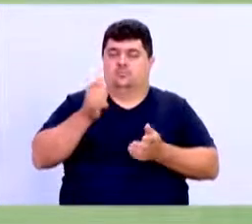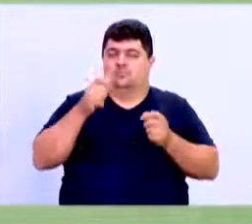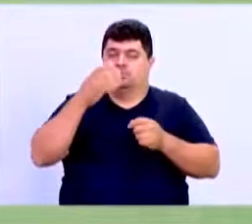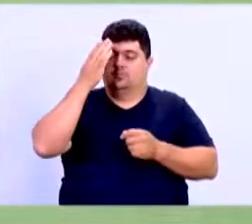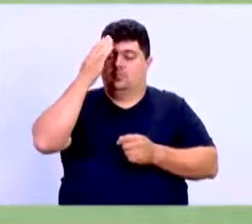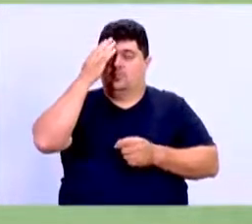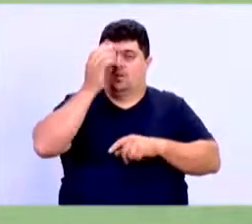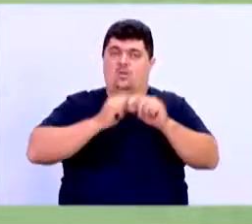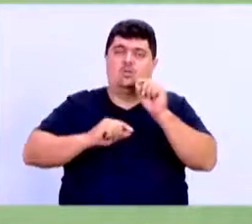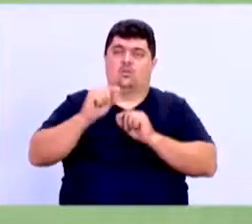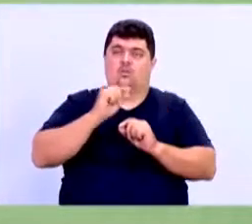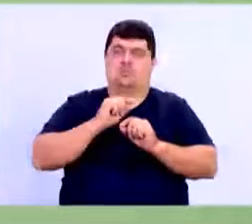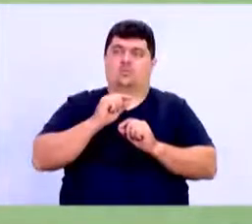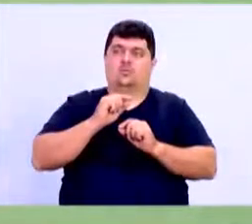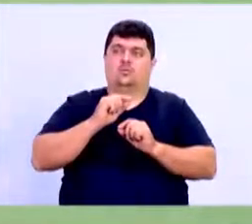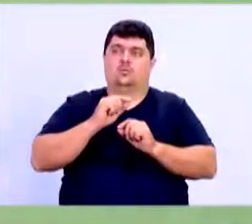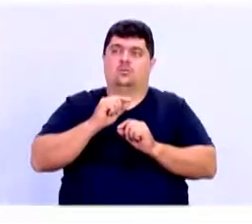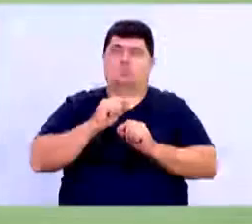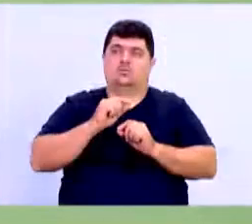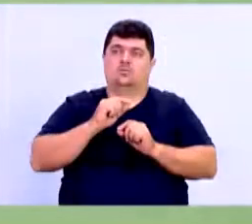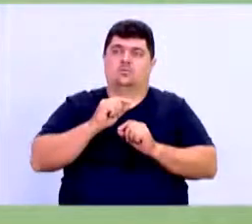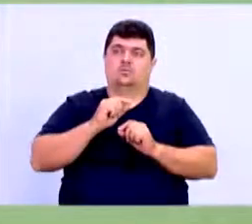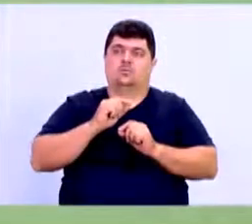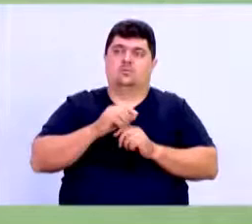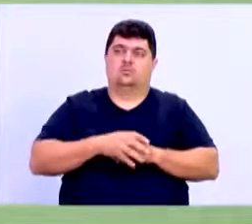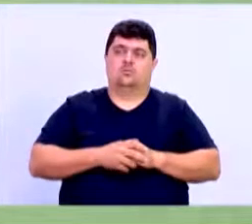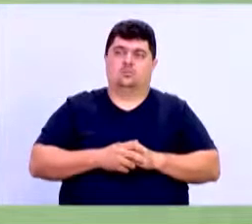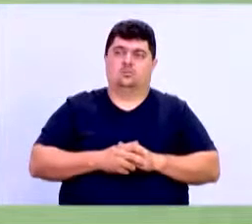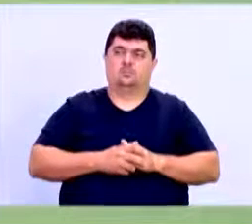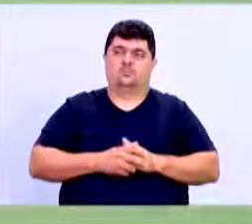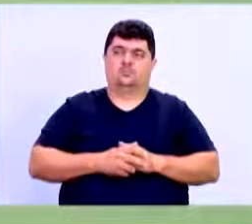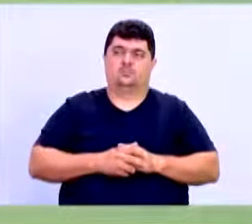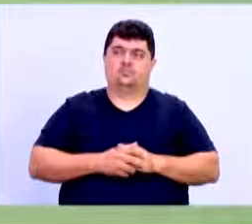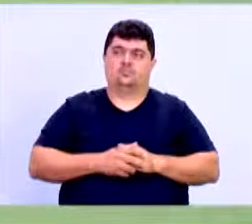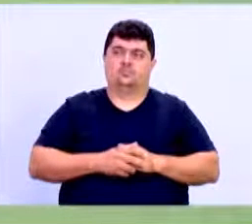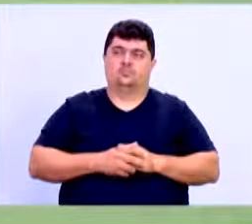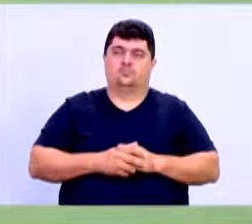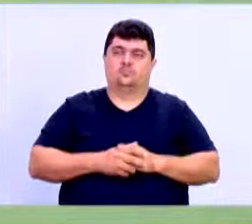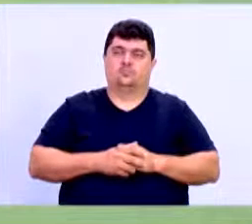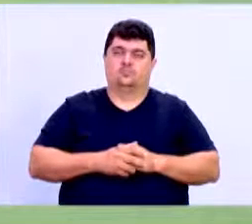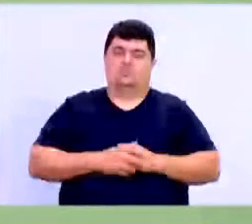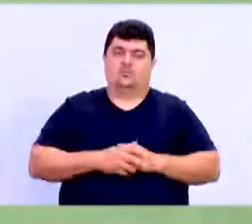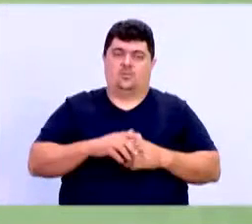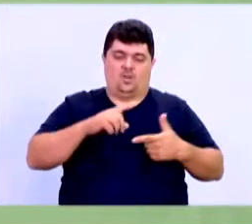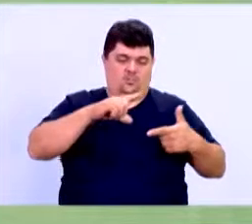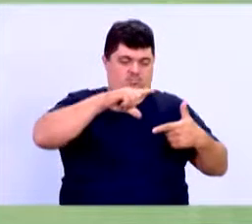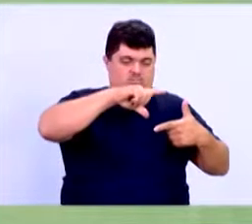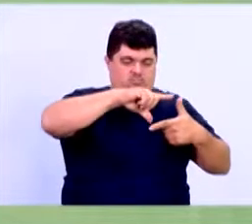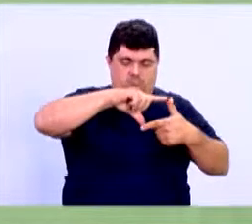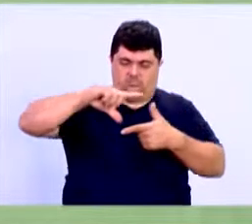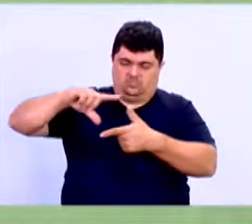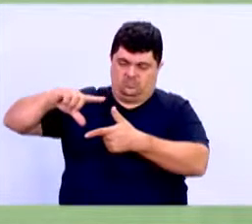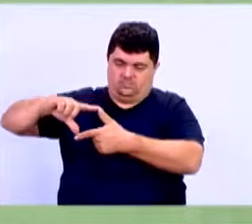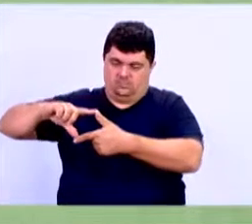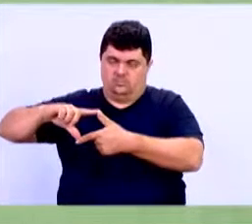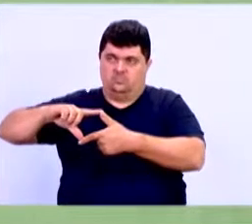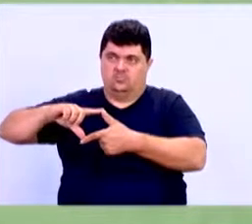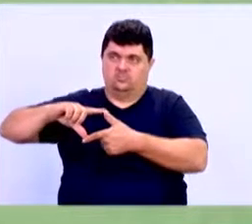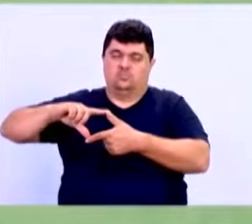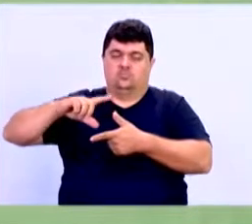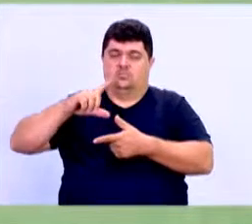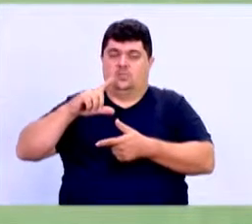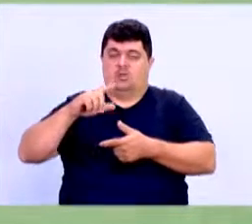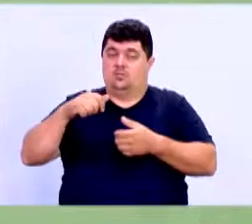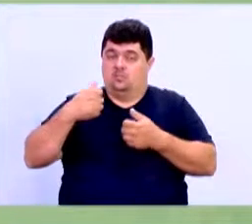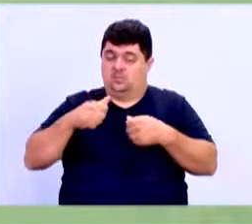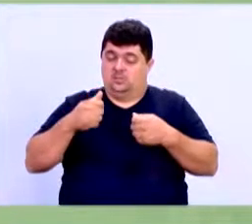entender o que seria, de fato, esse relacionamento. Quando a gente fala de relacionamento ou cardinalidade,